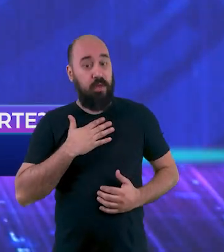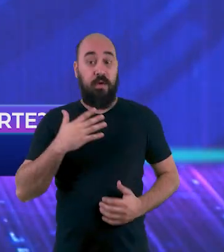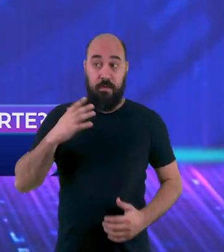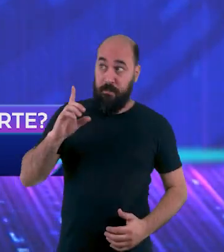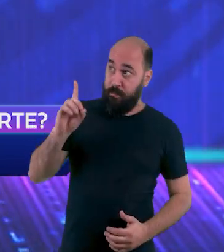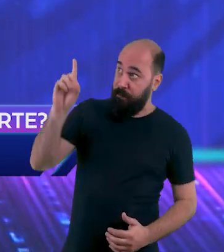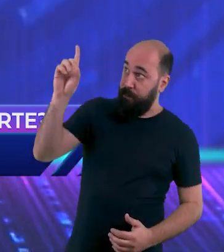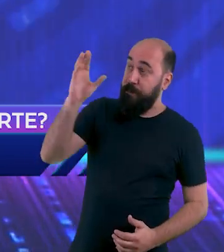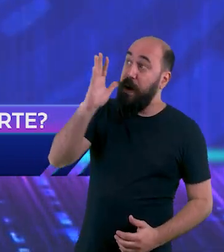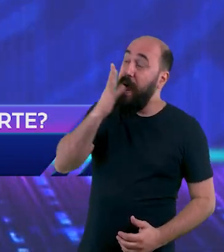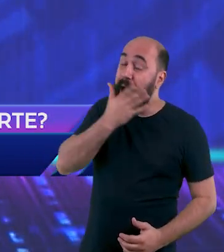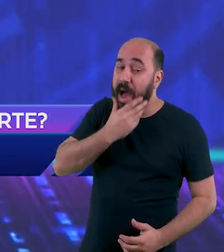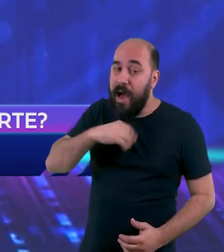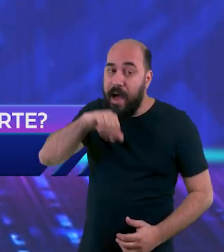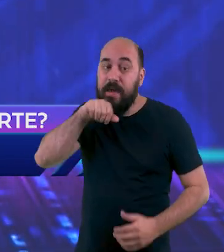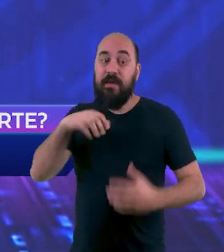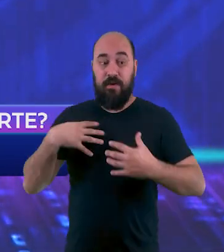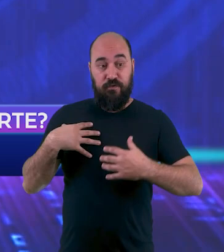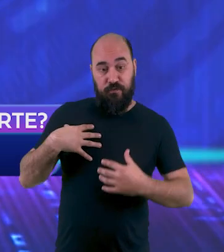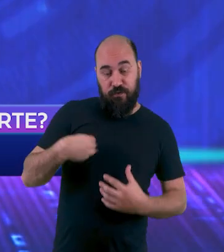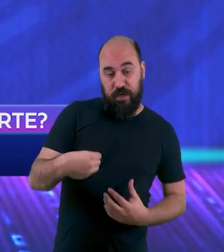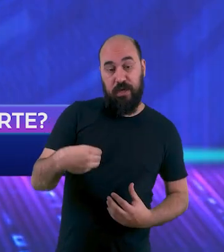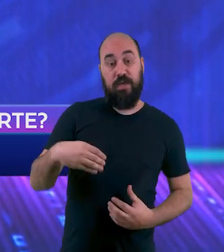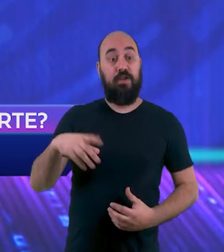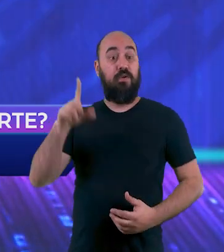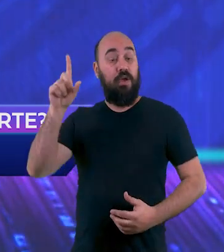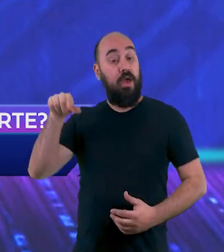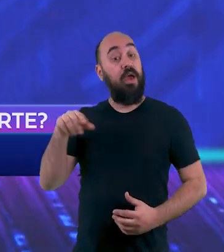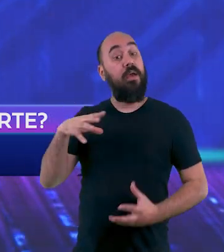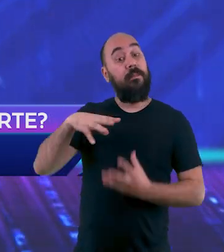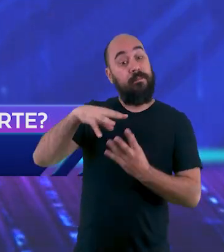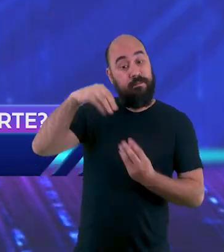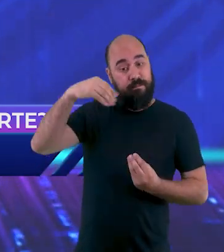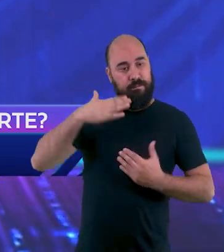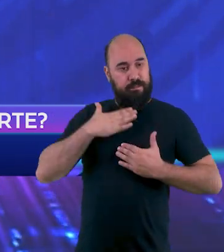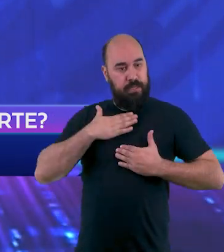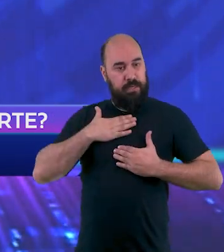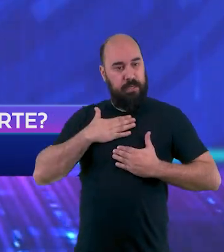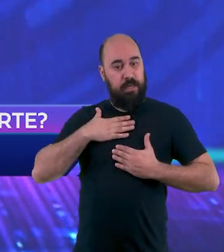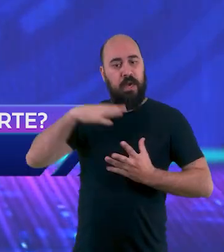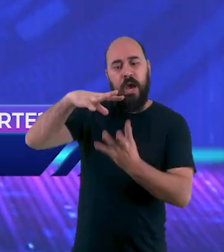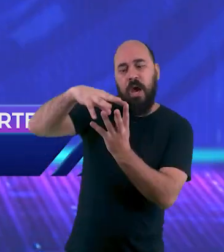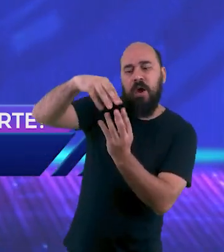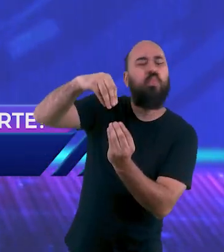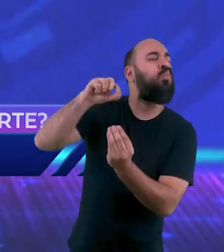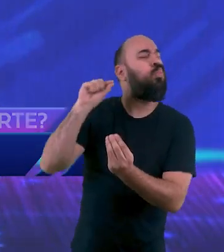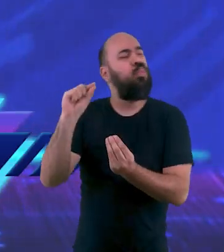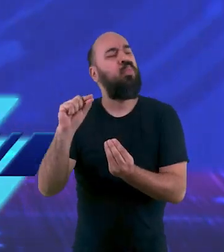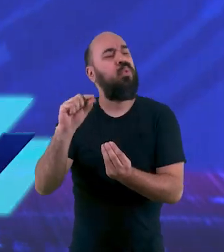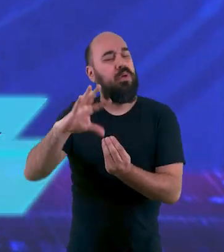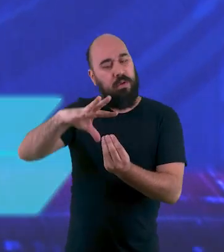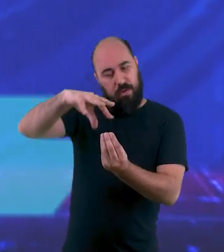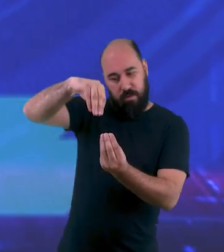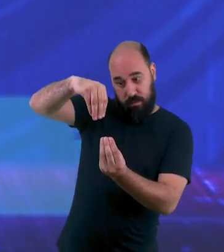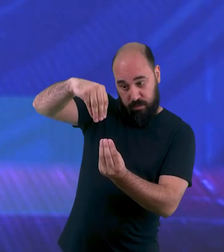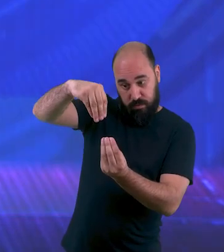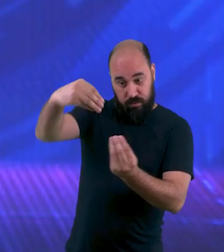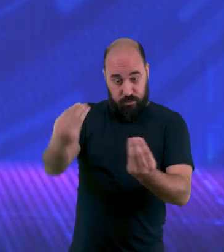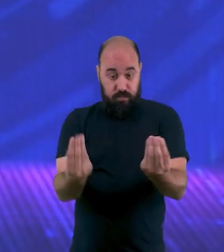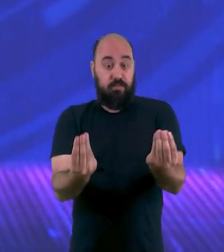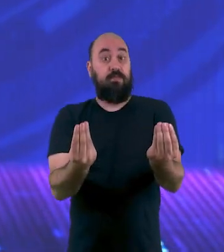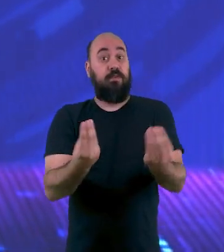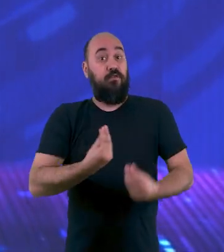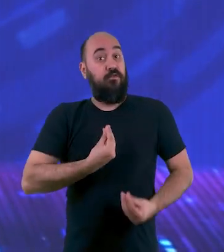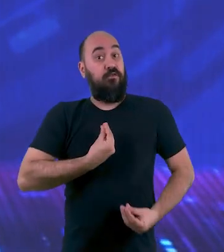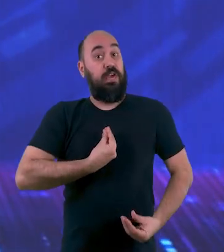minha. A alma que pecar, essa morrerá. Pergunta a você, a alma morre?